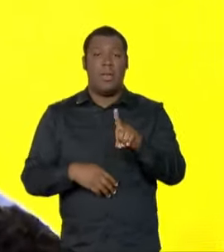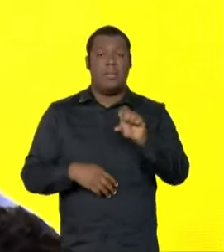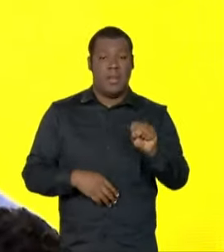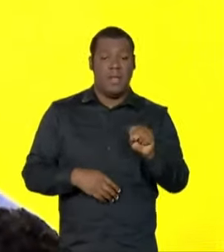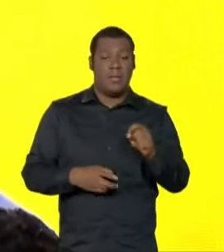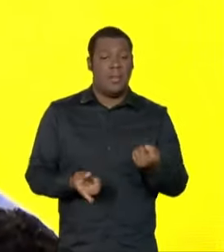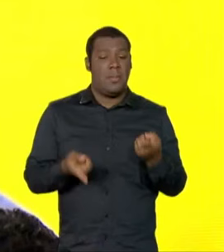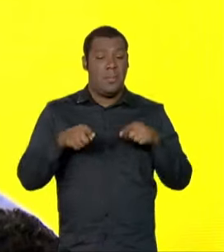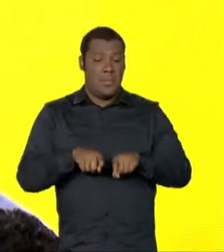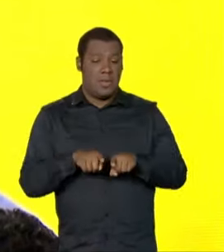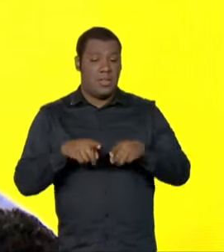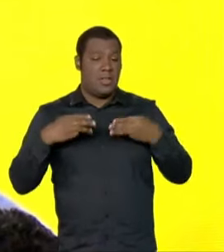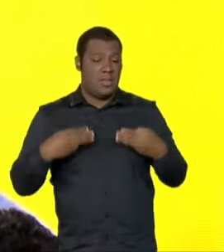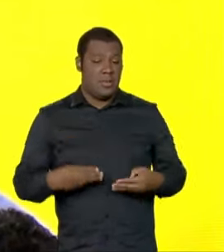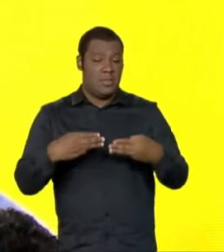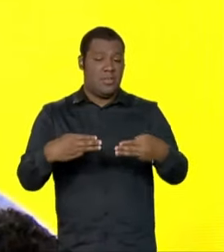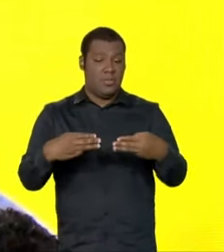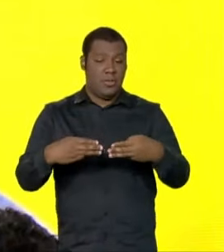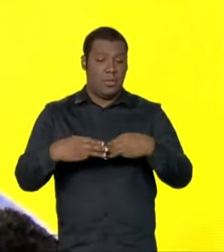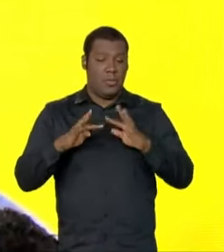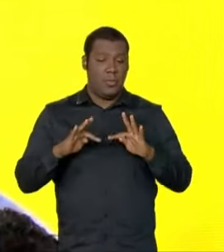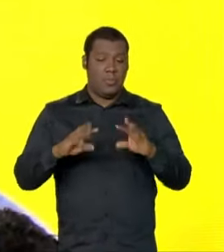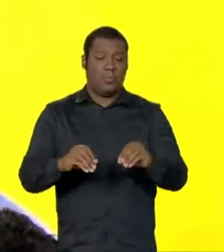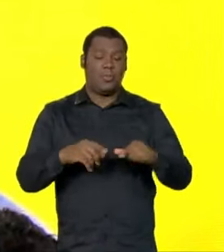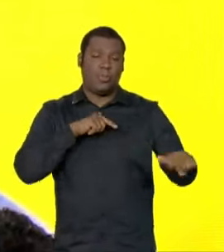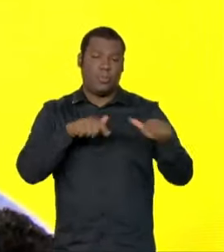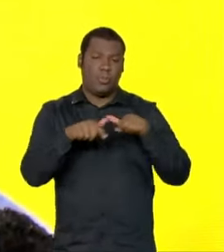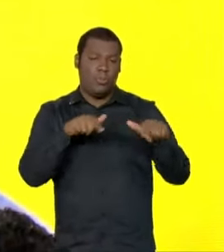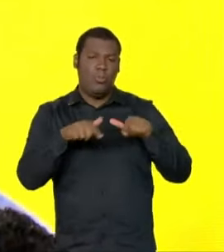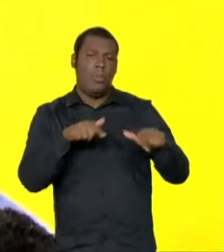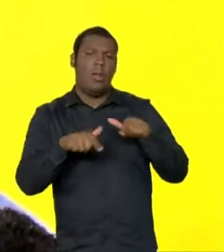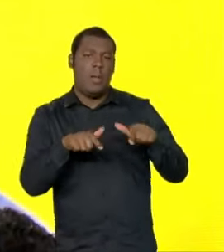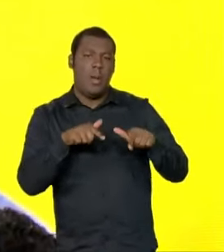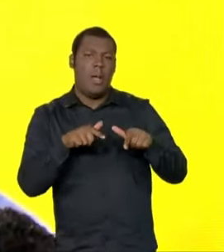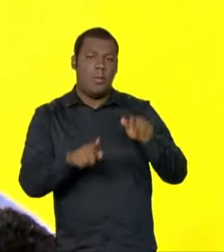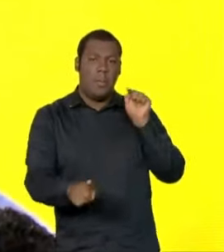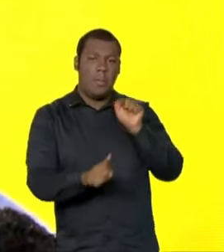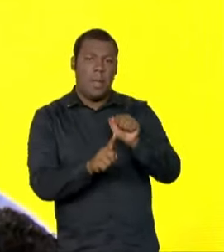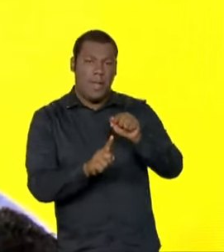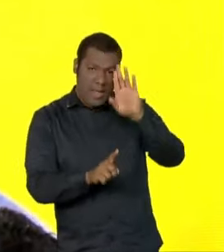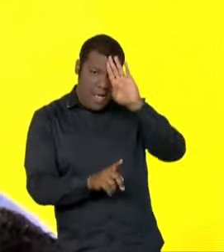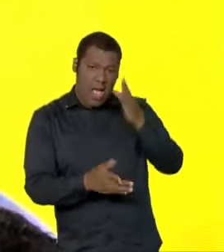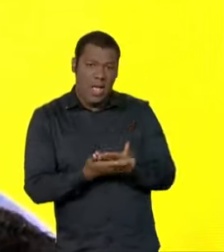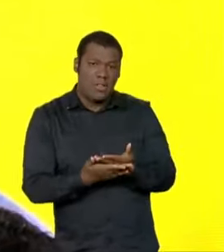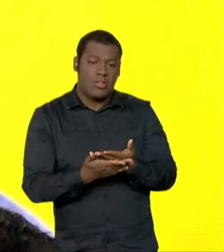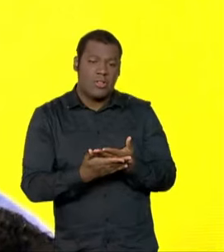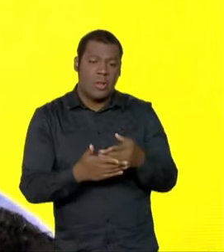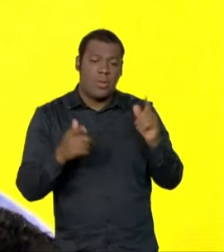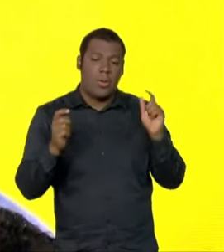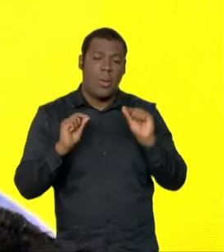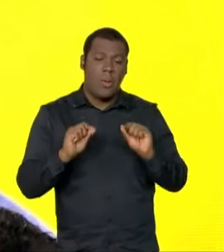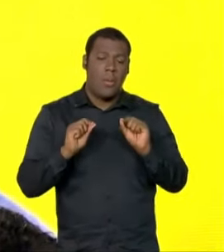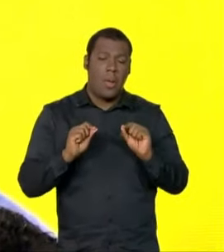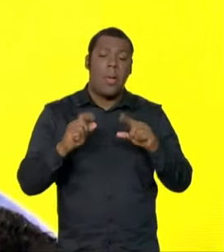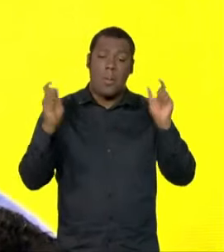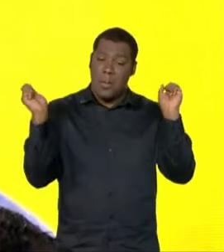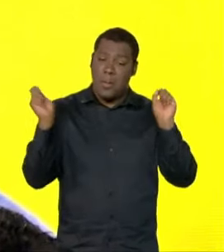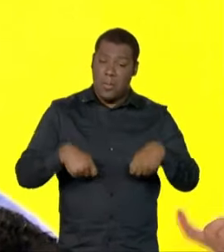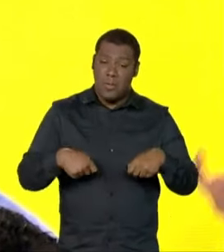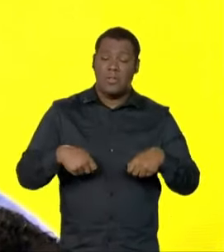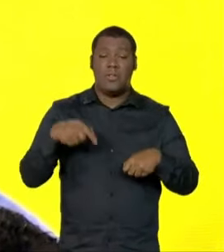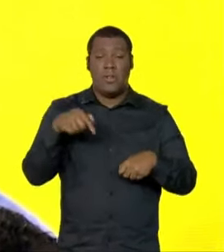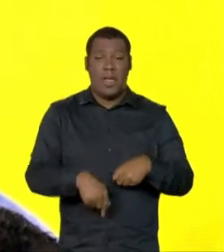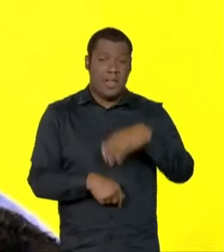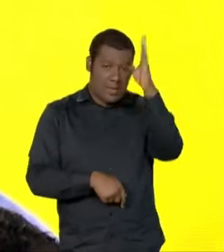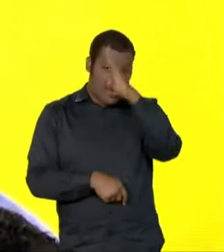com os ministérios parceiros, trabalha e acredita que é possível conseguir trazer de volta